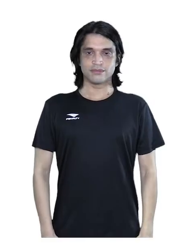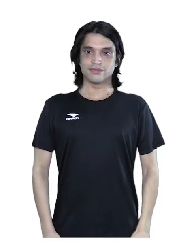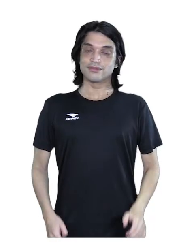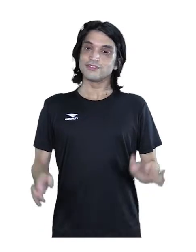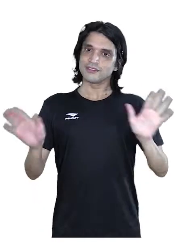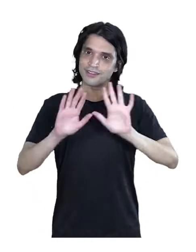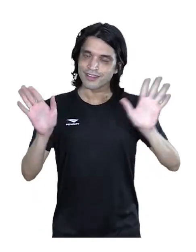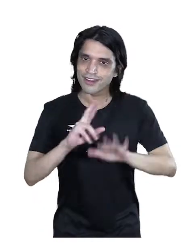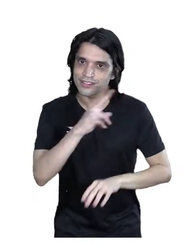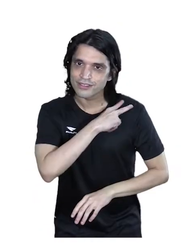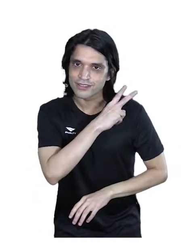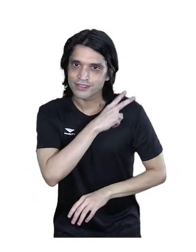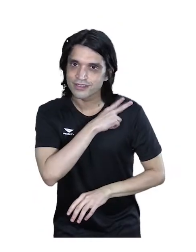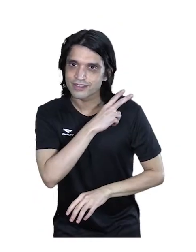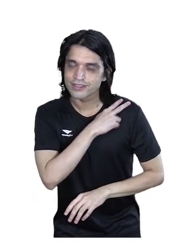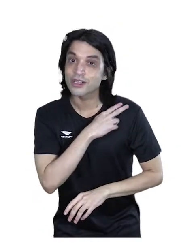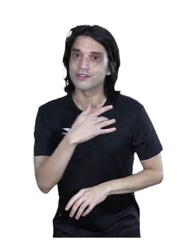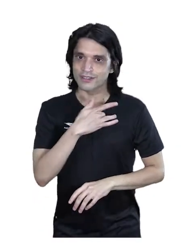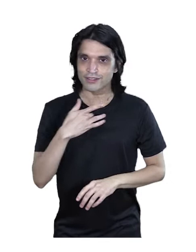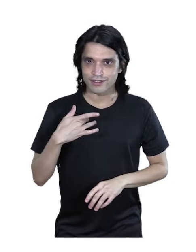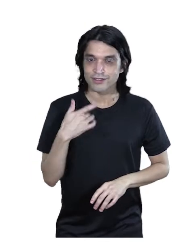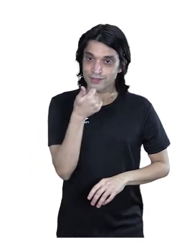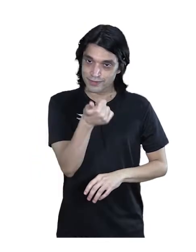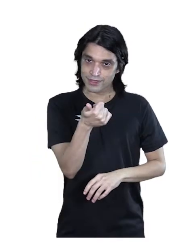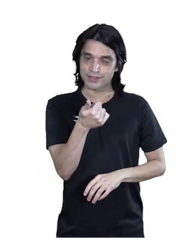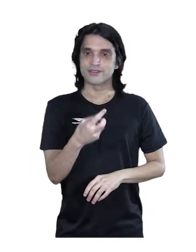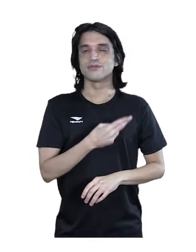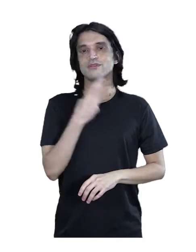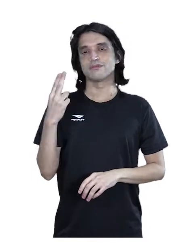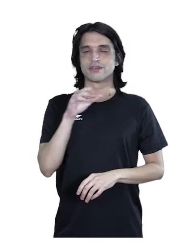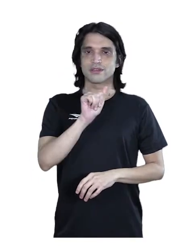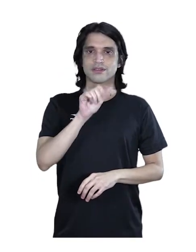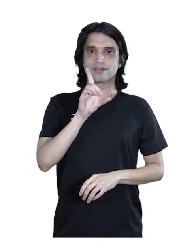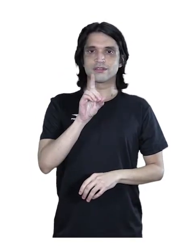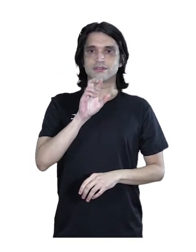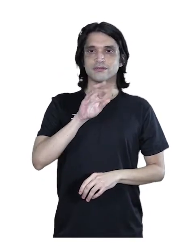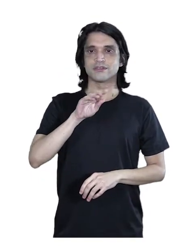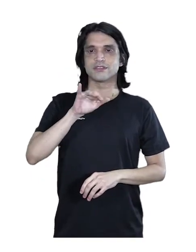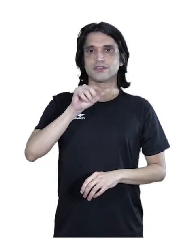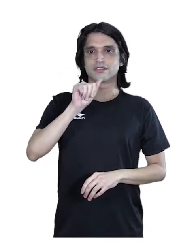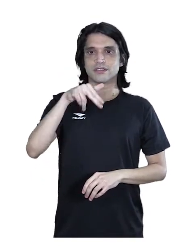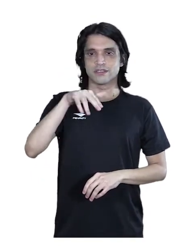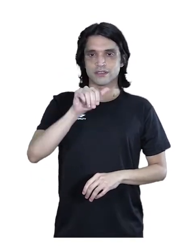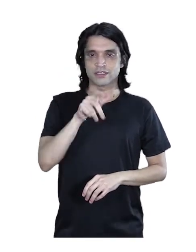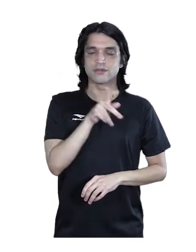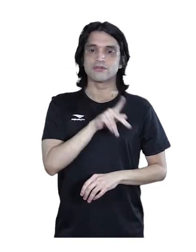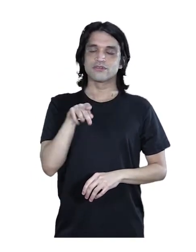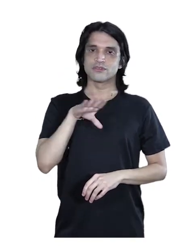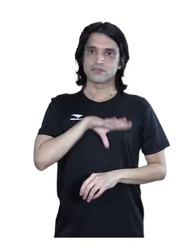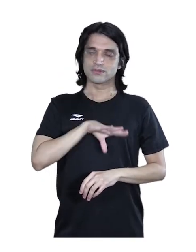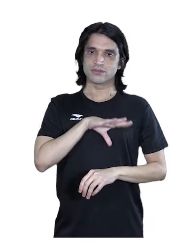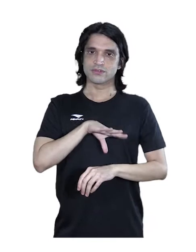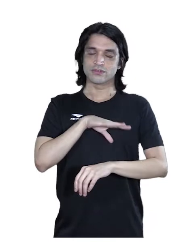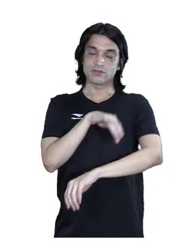Olá, segunda série! Espero que estejam bem. Sou Adriana Pires, professora da Rede Estadual de Ensino do Rio de